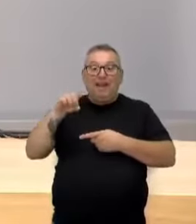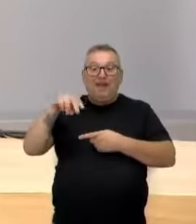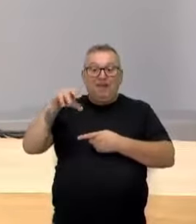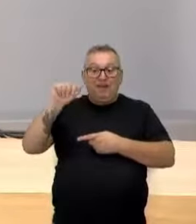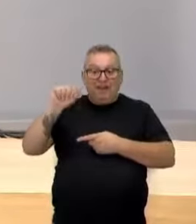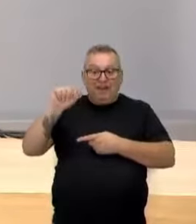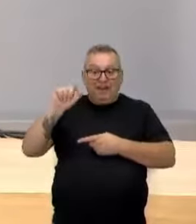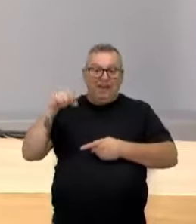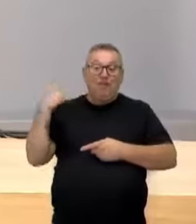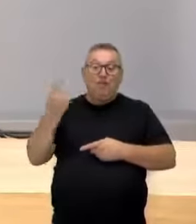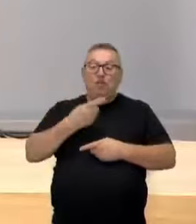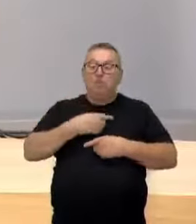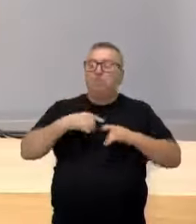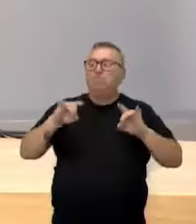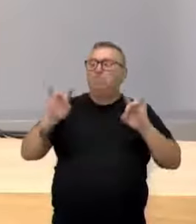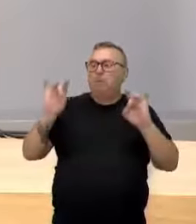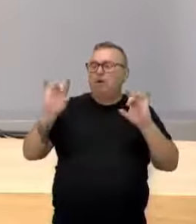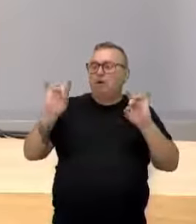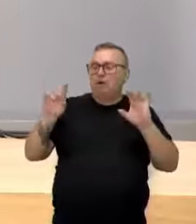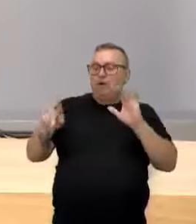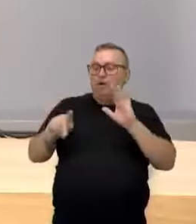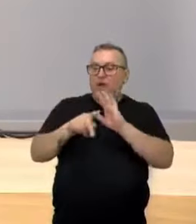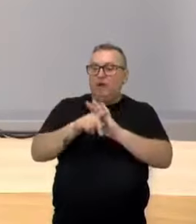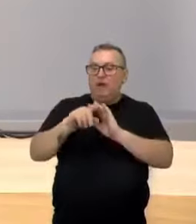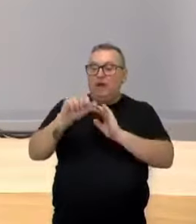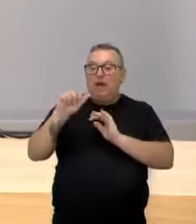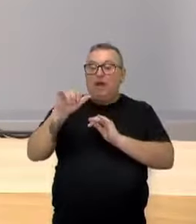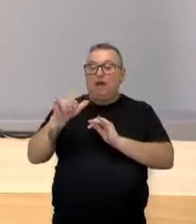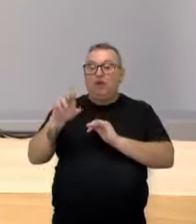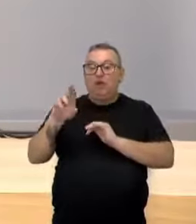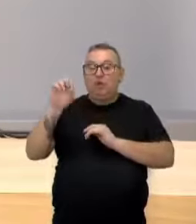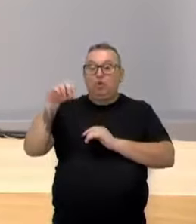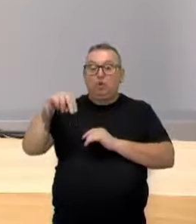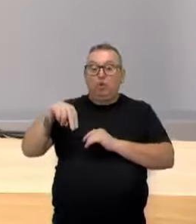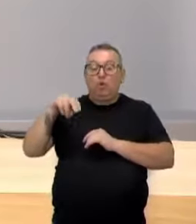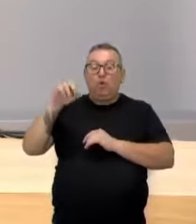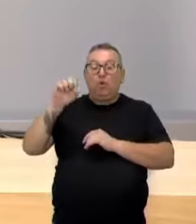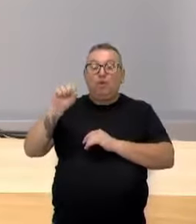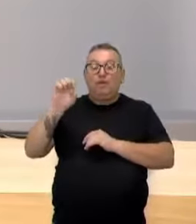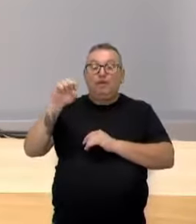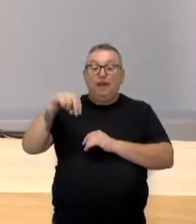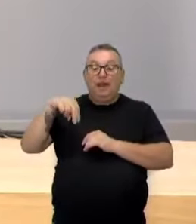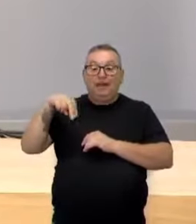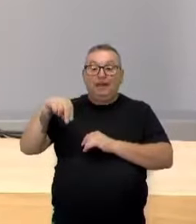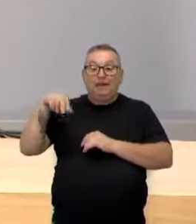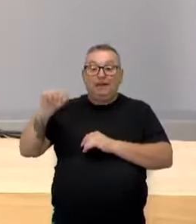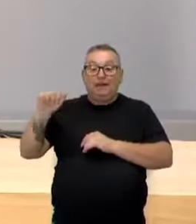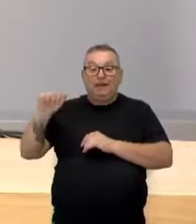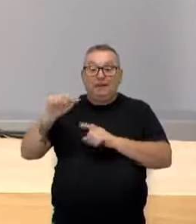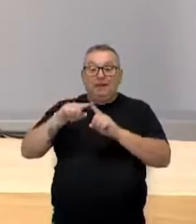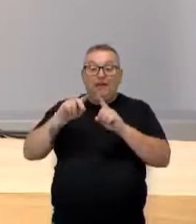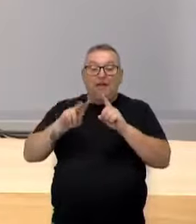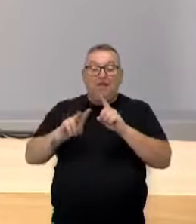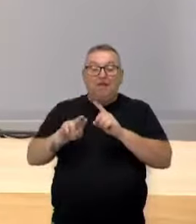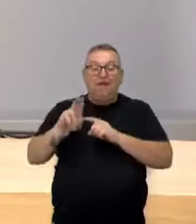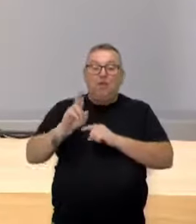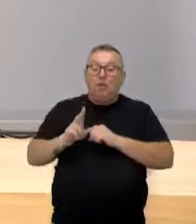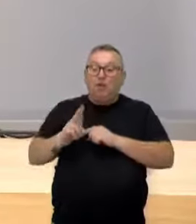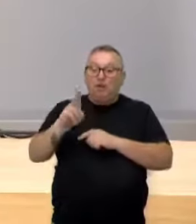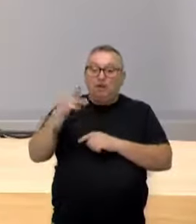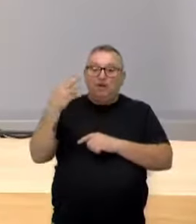Borges, nossa especialista do Instituto Ayrton Senna, que vai dar continuidade à nossa